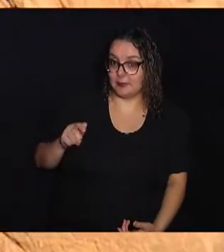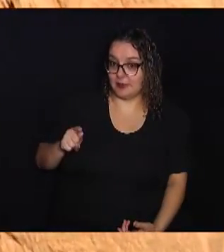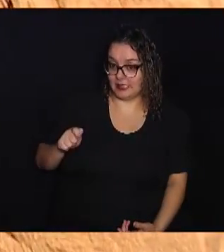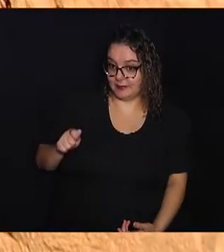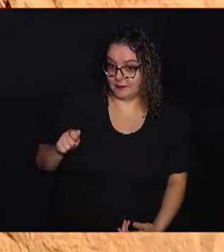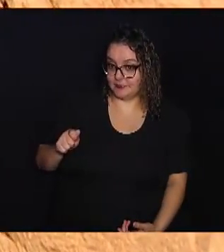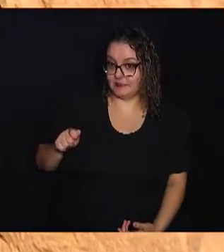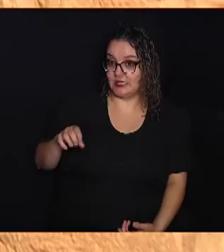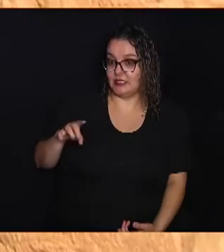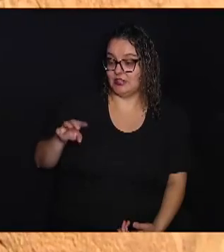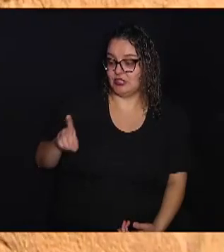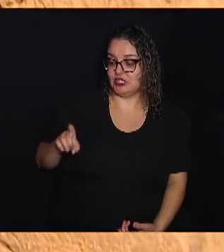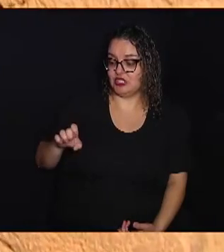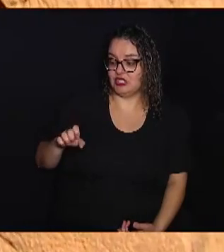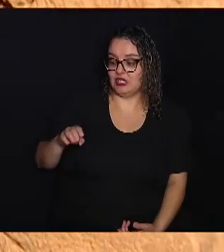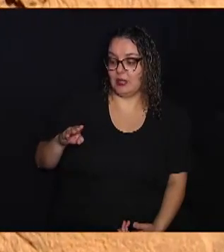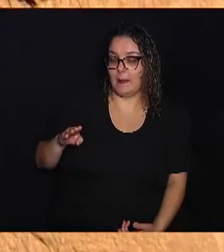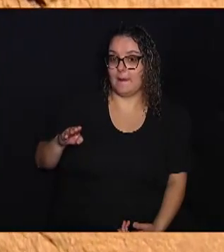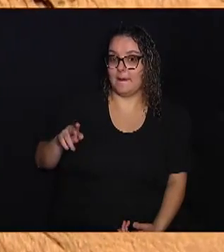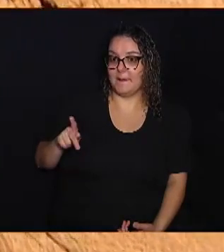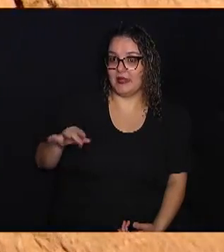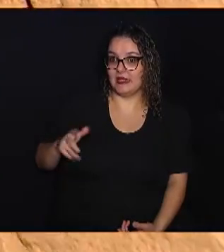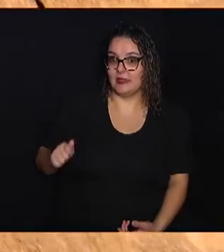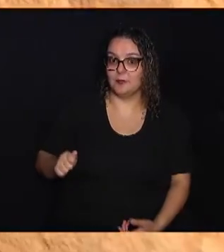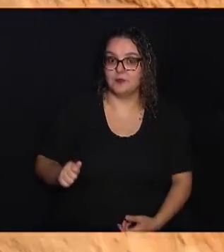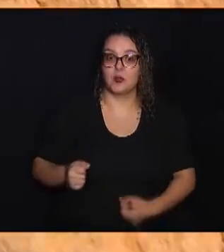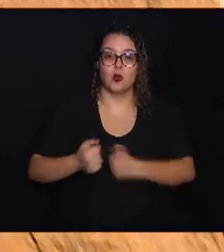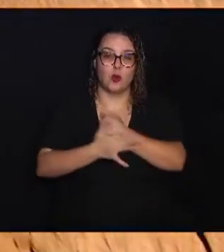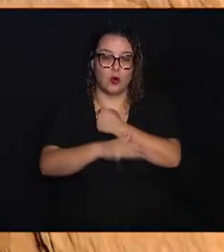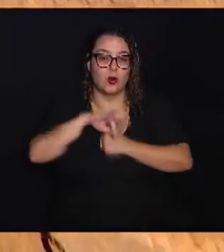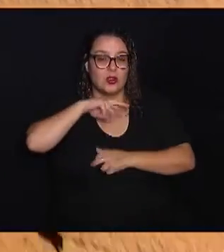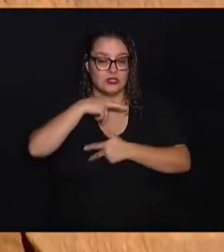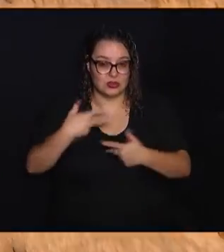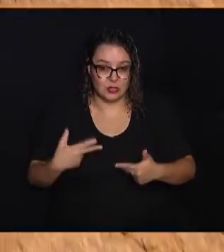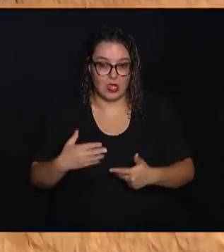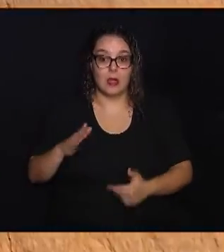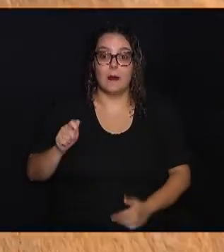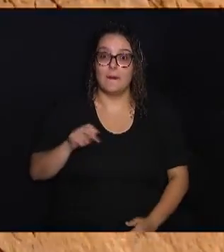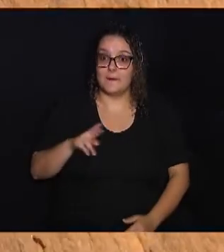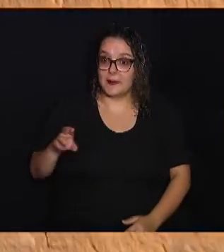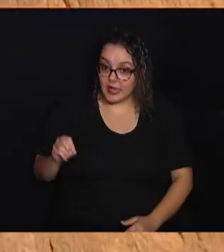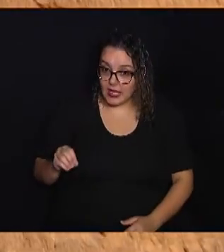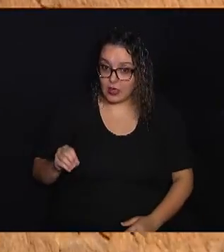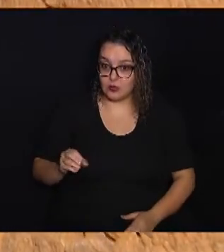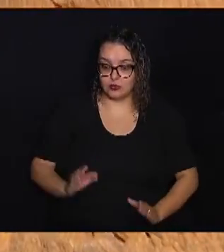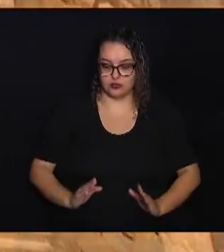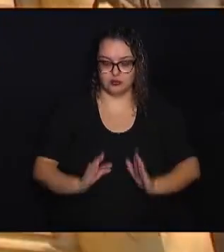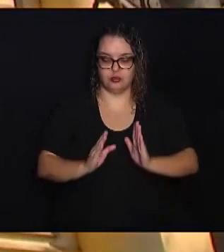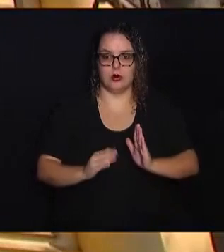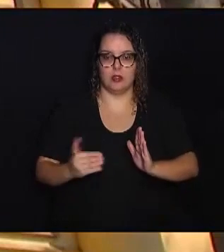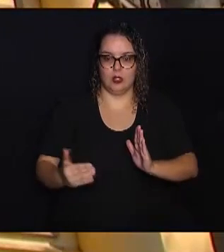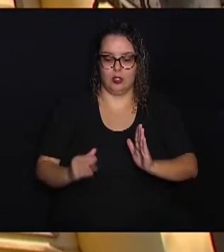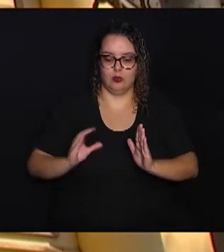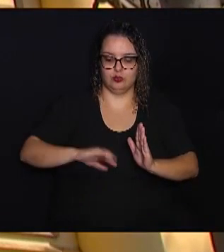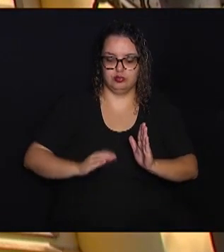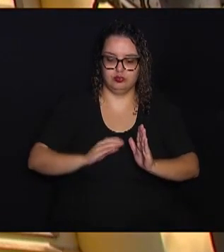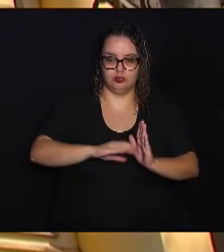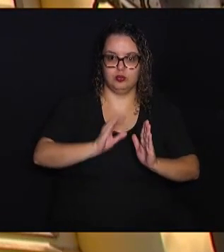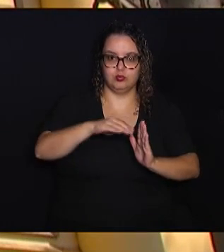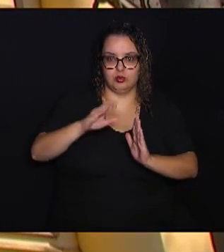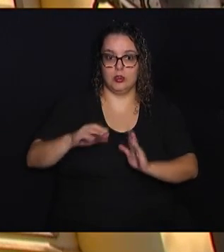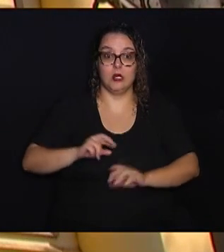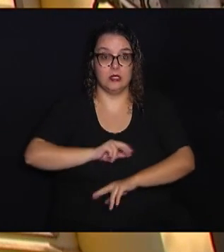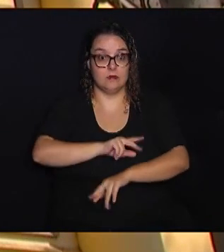seria o barro, as fezes de animais colocadas em formas de madeira e as colunas erguidas. Aqui nós temos